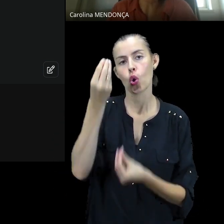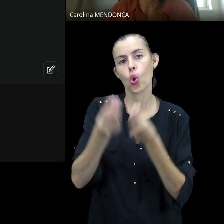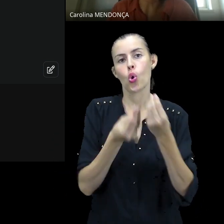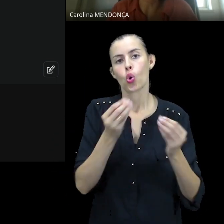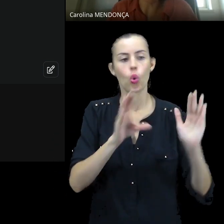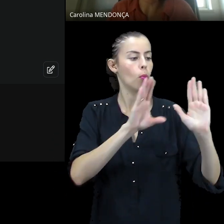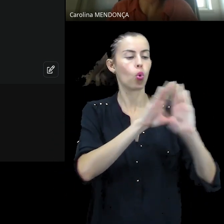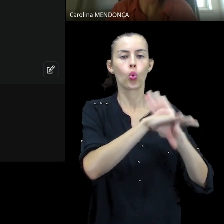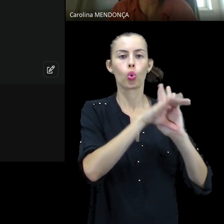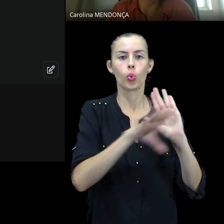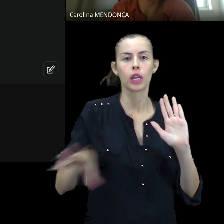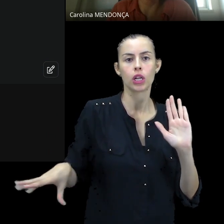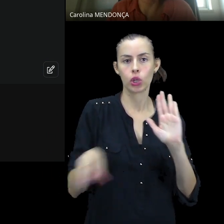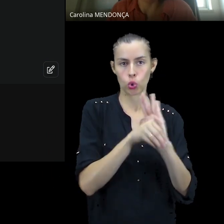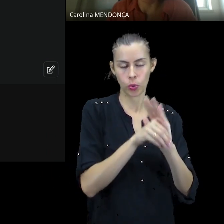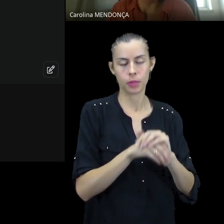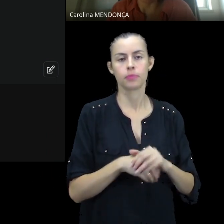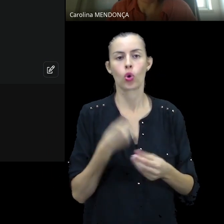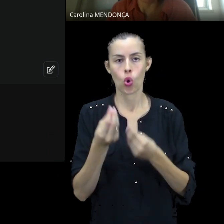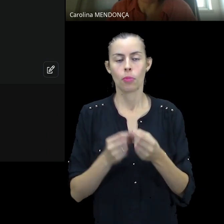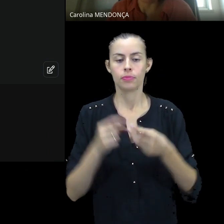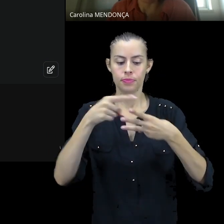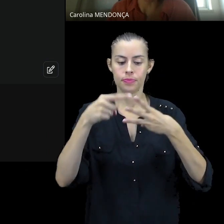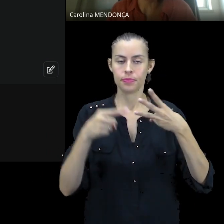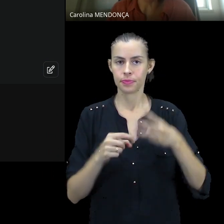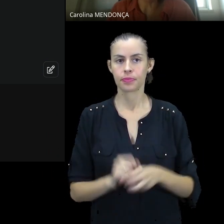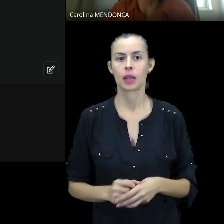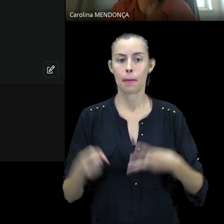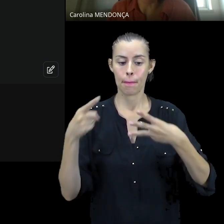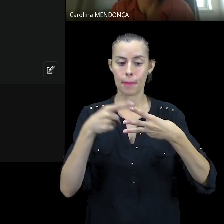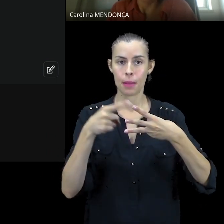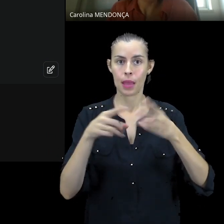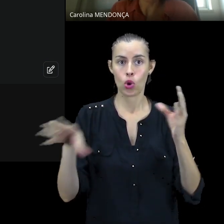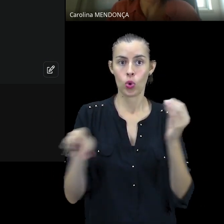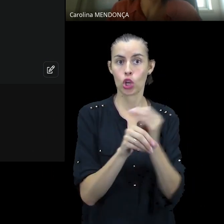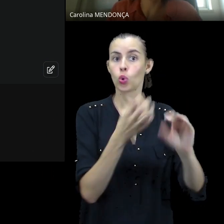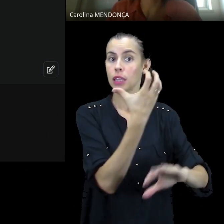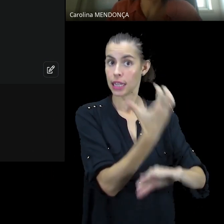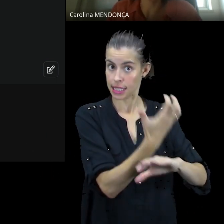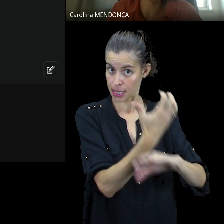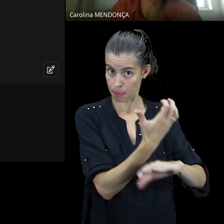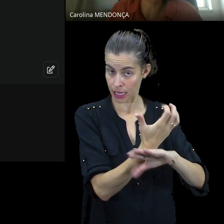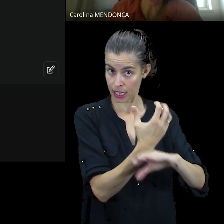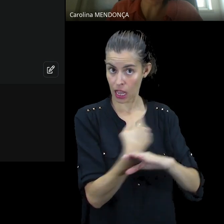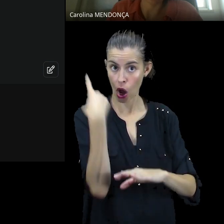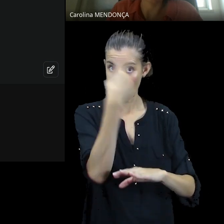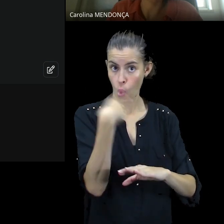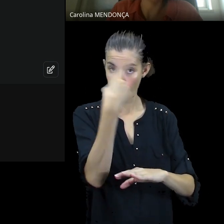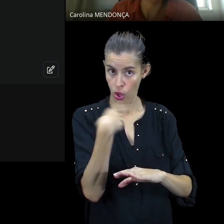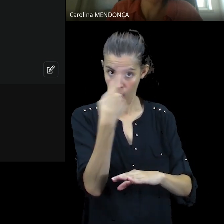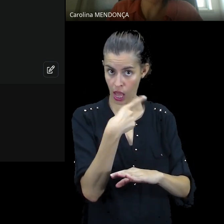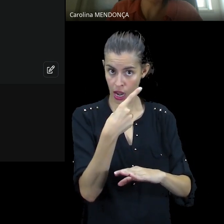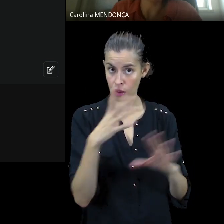tem como formas de inclusão da extensão, são 3 formas. Uma é dentro de componentes curriculares,